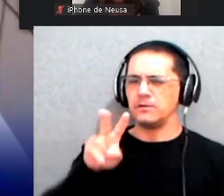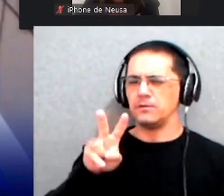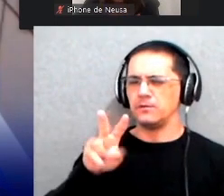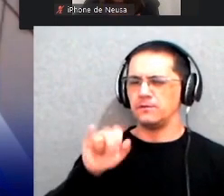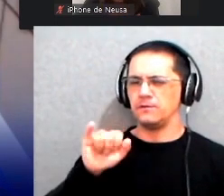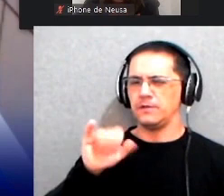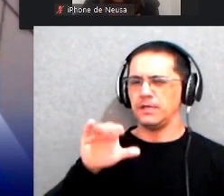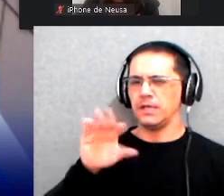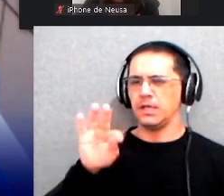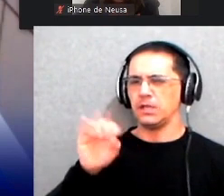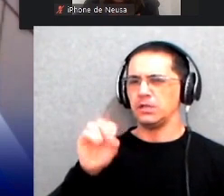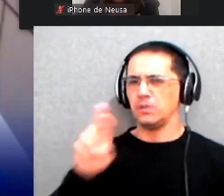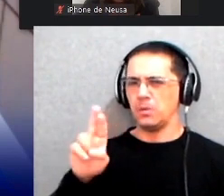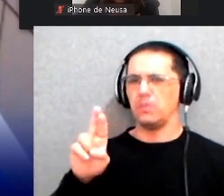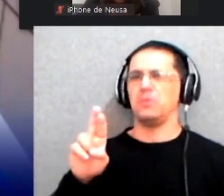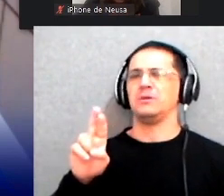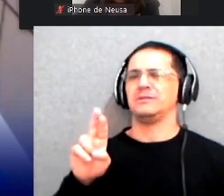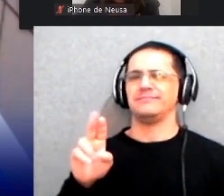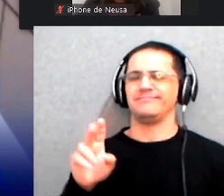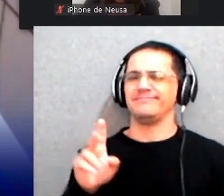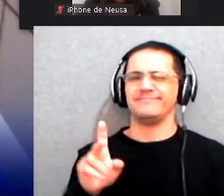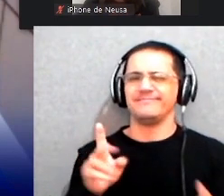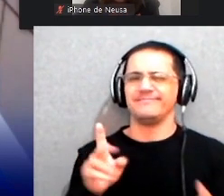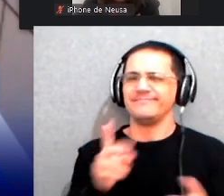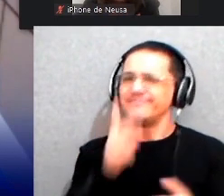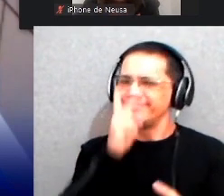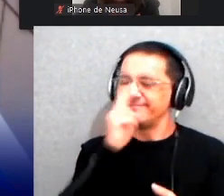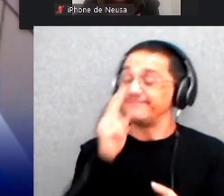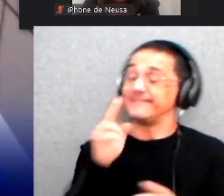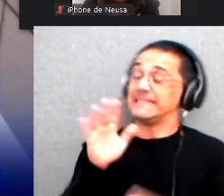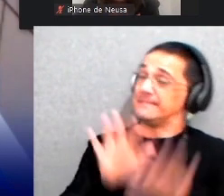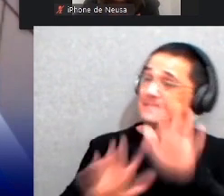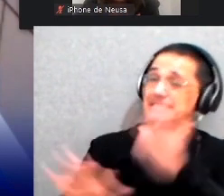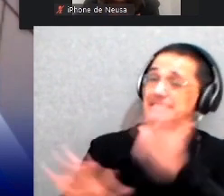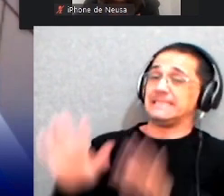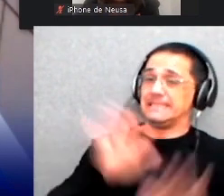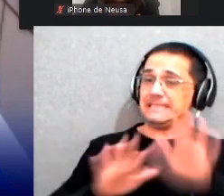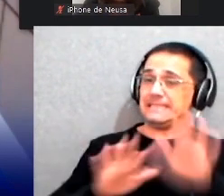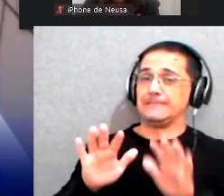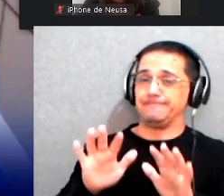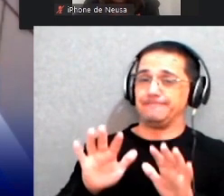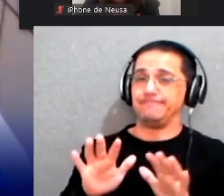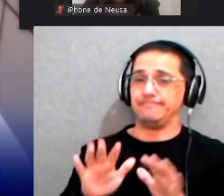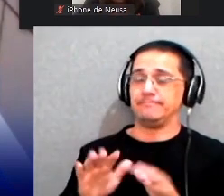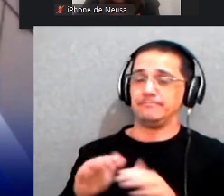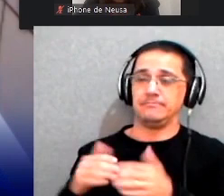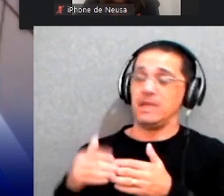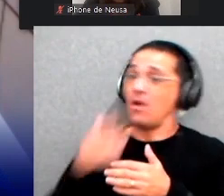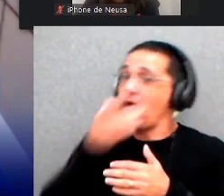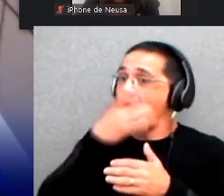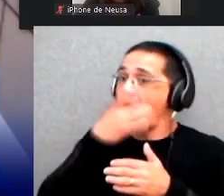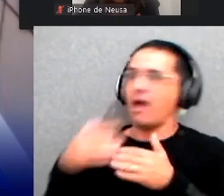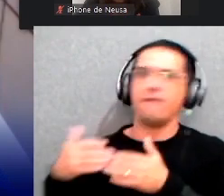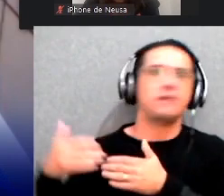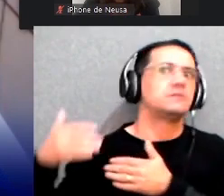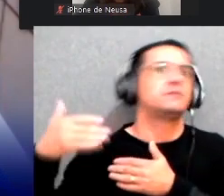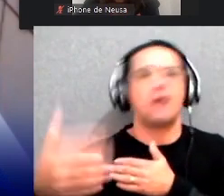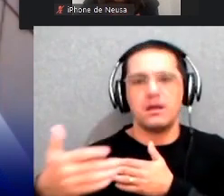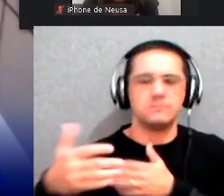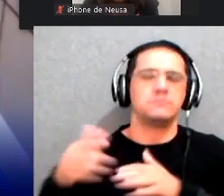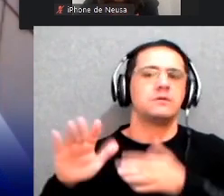para fazer juízo de admissibilidade, de recurso extraordinário, de recurso especial. Eu acredito que já está indo muito além. Nós temos que estudar o que